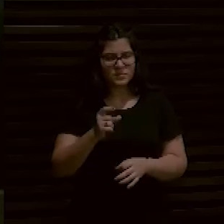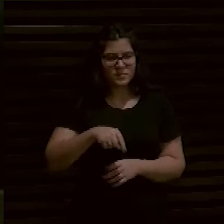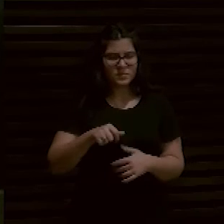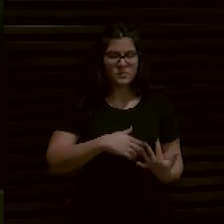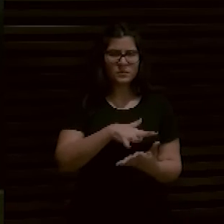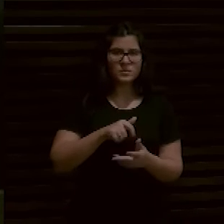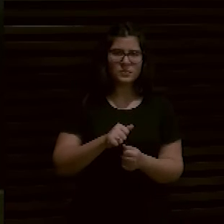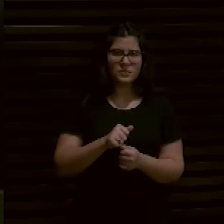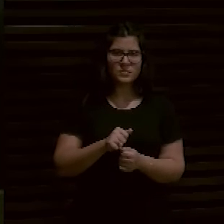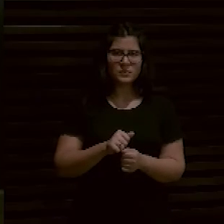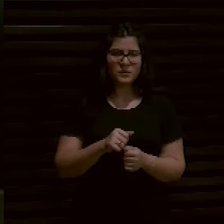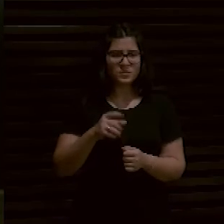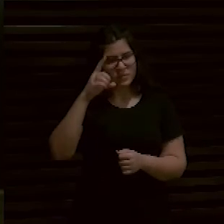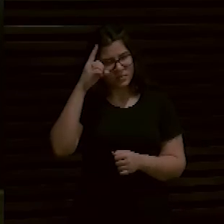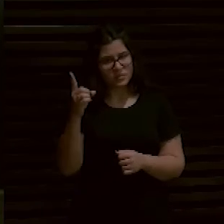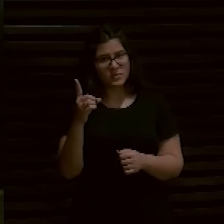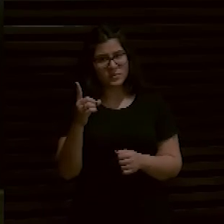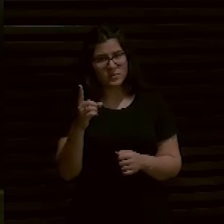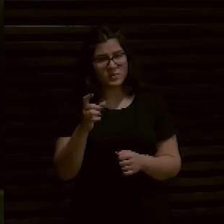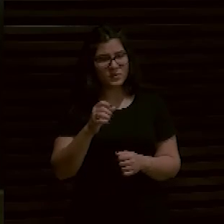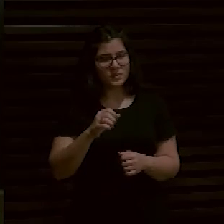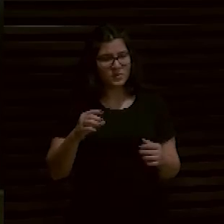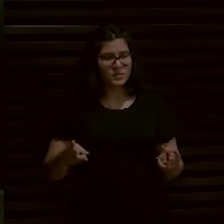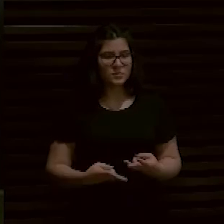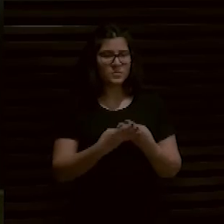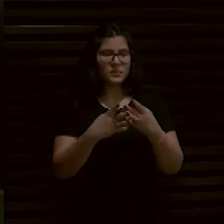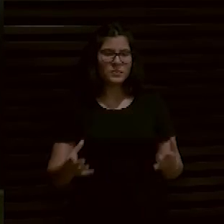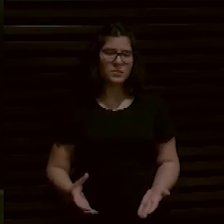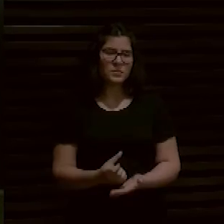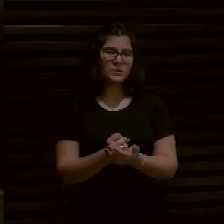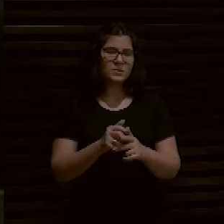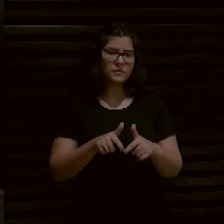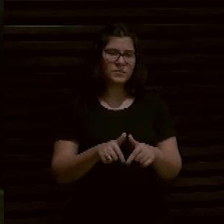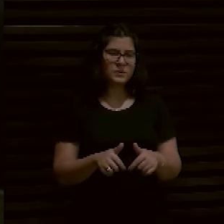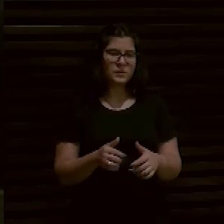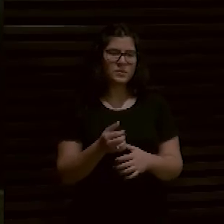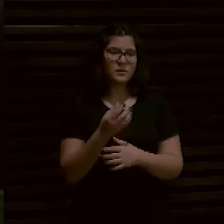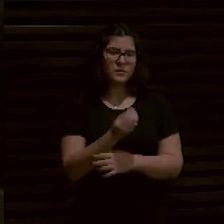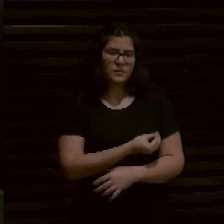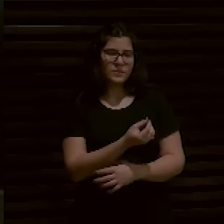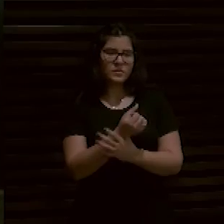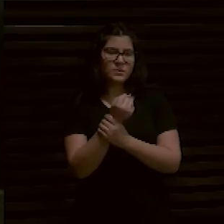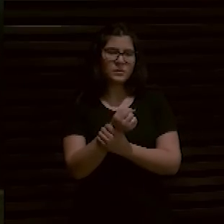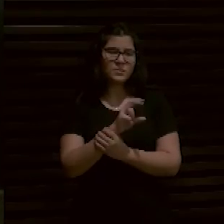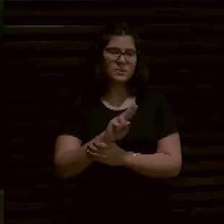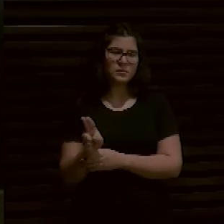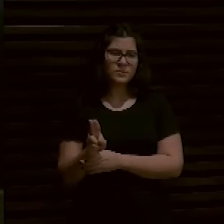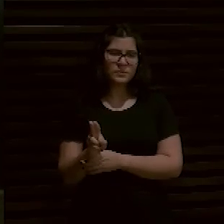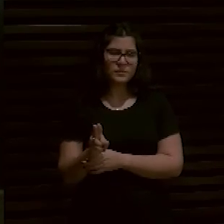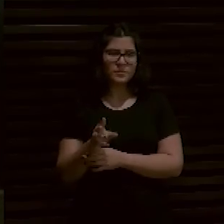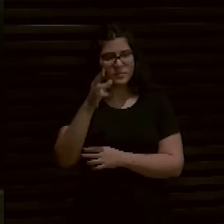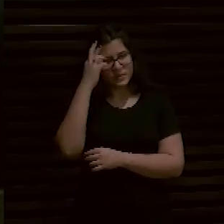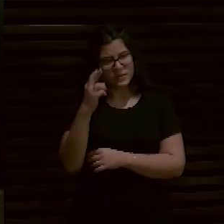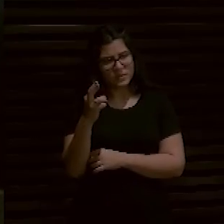será salvo, e Israel habitará seguro. Será este o seu nome, como será chamado: